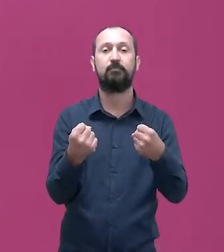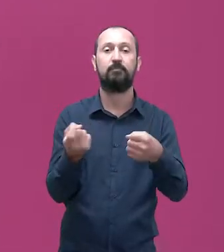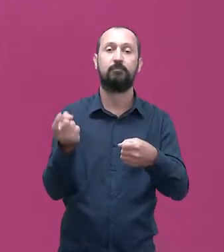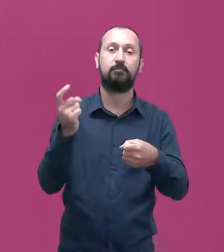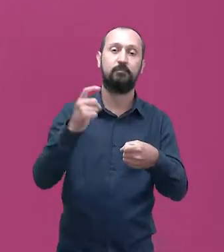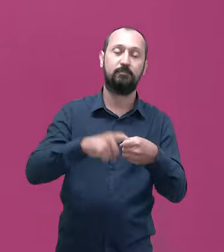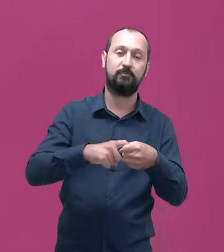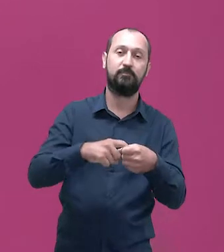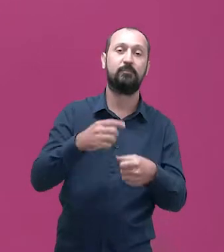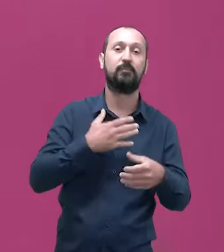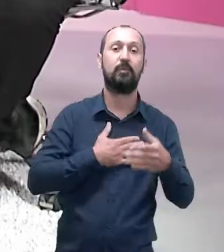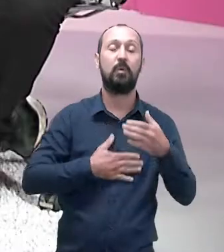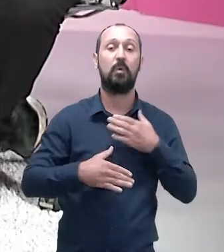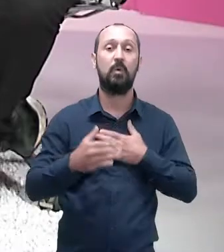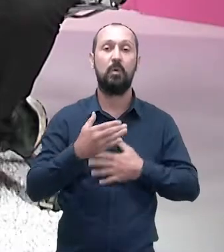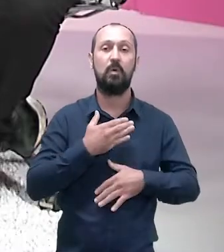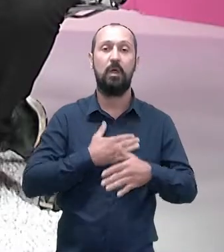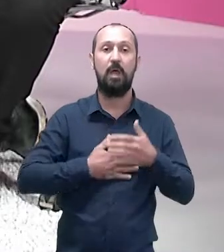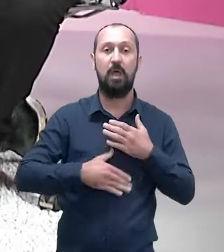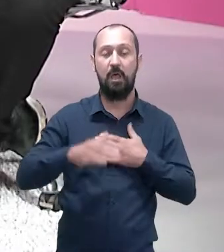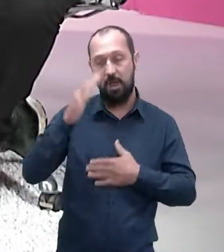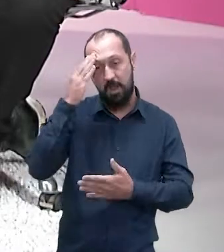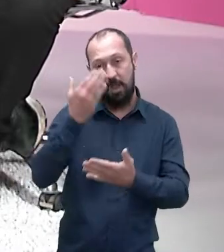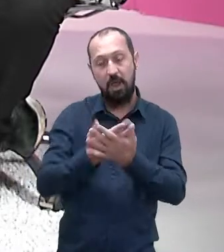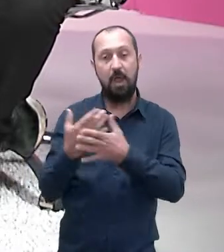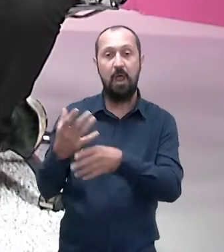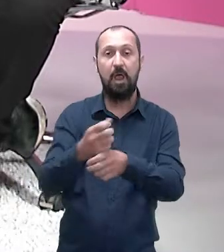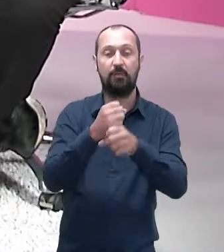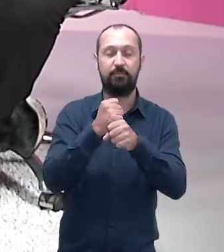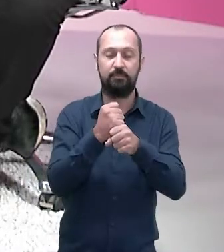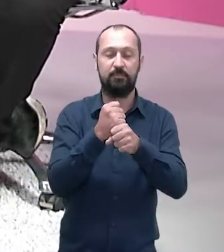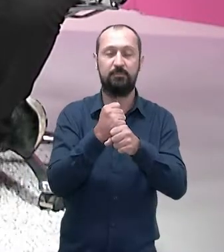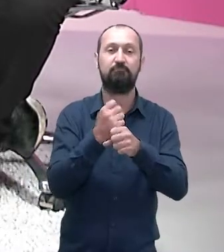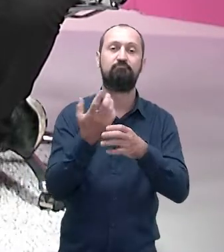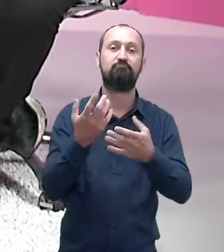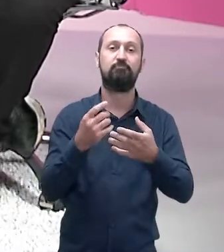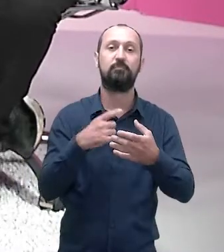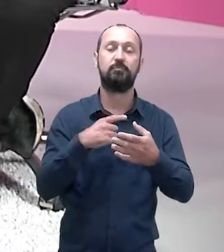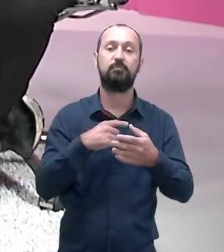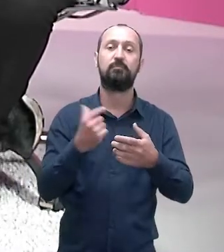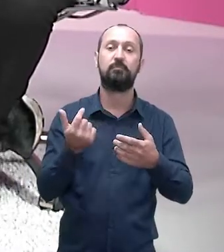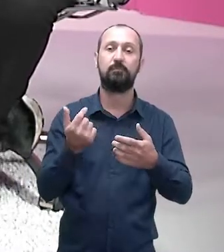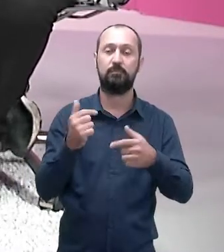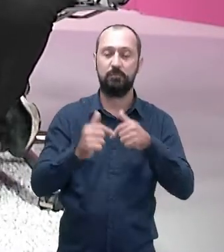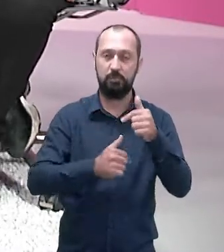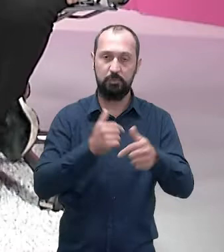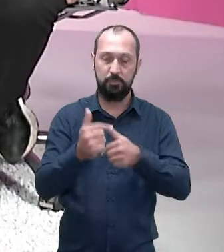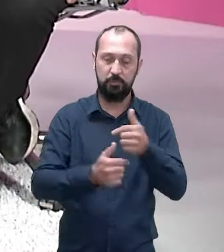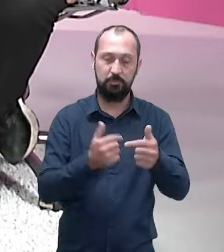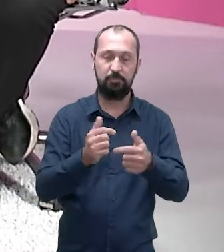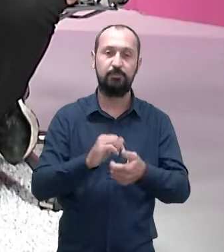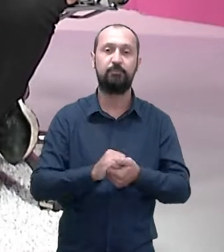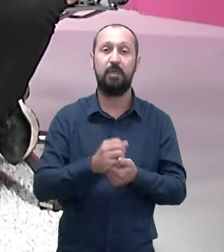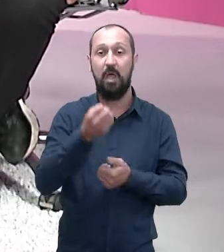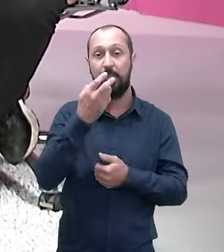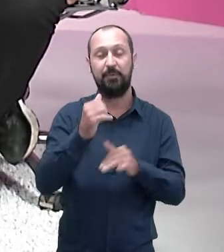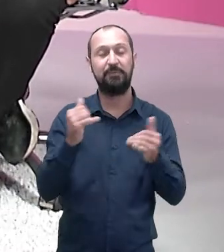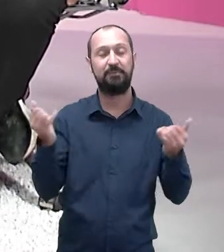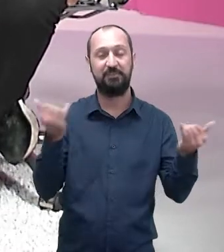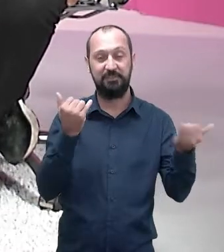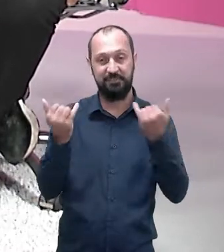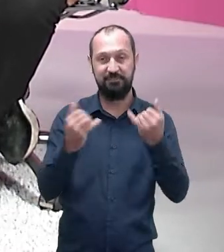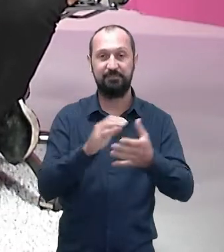que o retorno será gradativo, conforme a confiança, né, desses empresários com a atividade de transporte escolar.